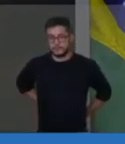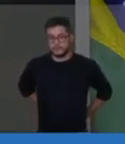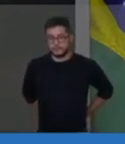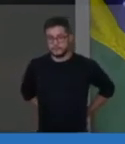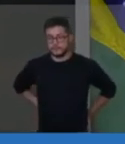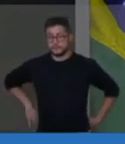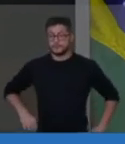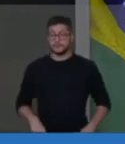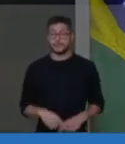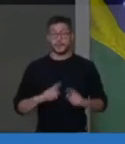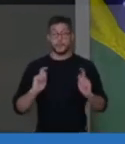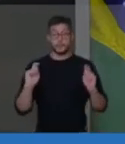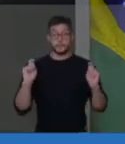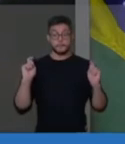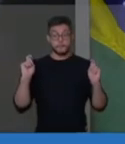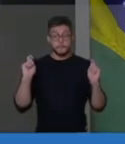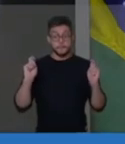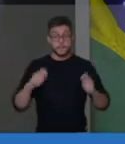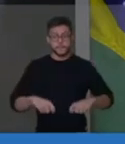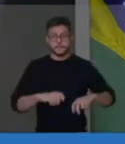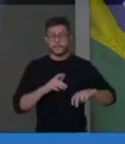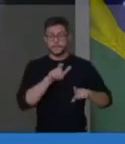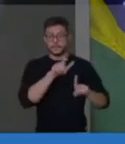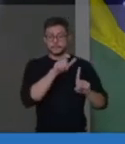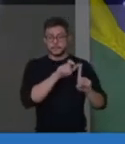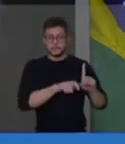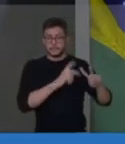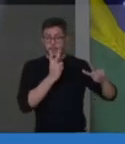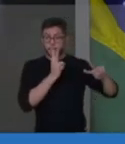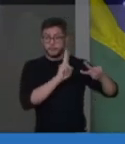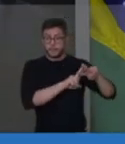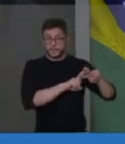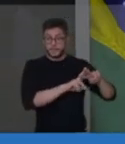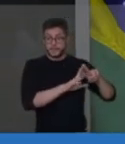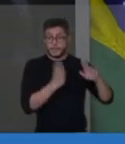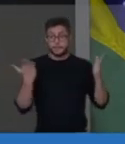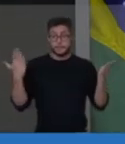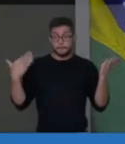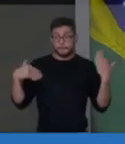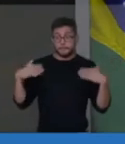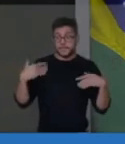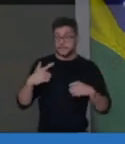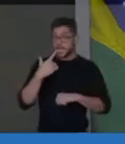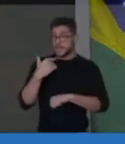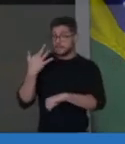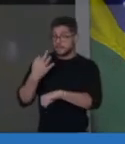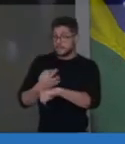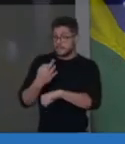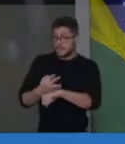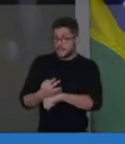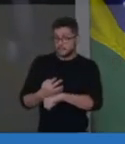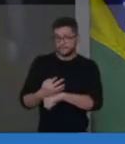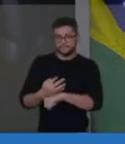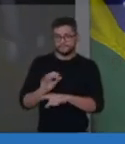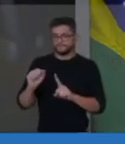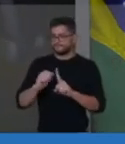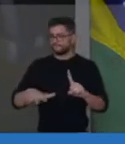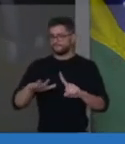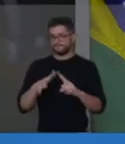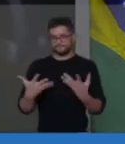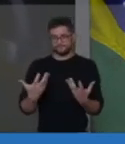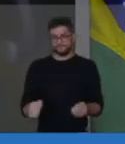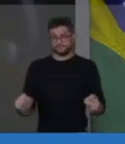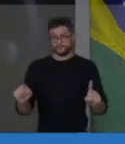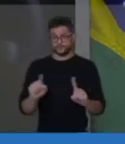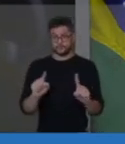Assim, ao se permitir que presos ainda não reintegrados ao convívio social se beneficiem